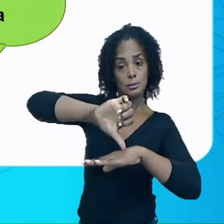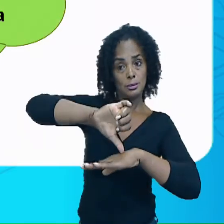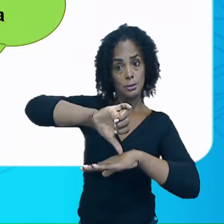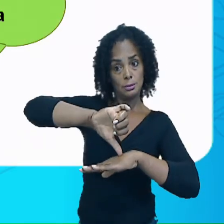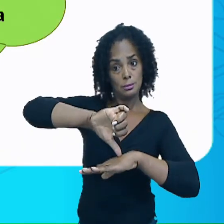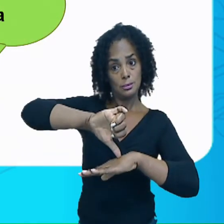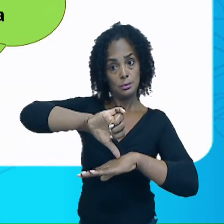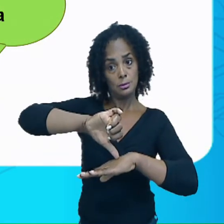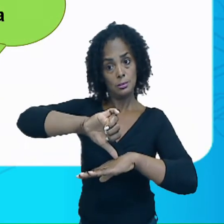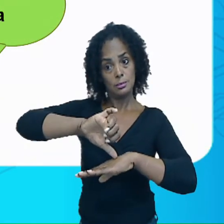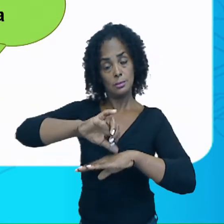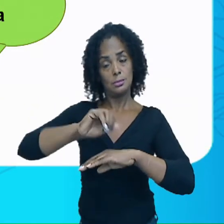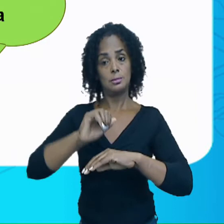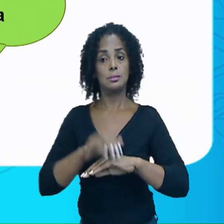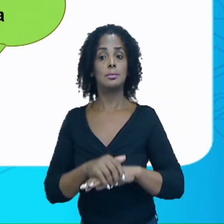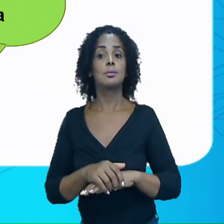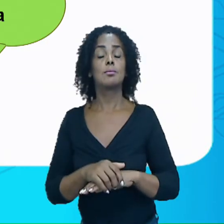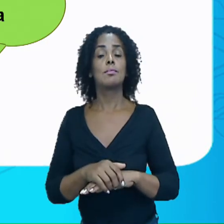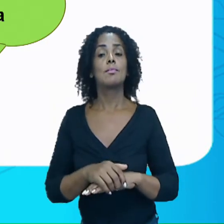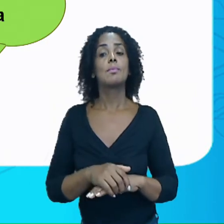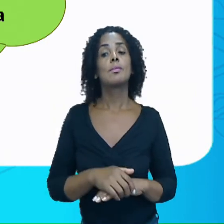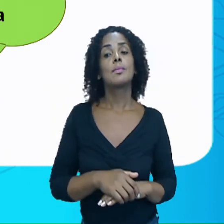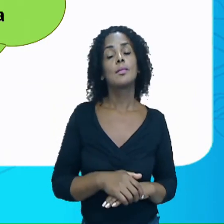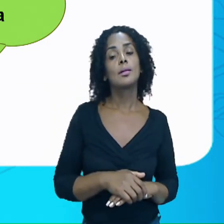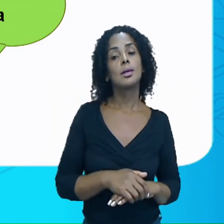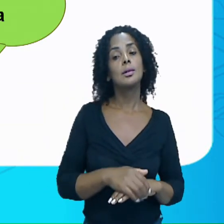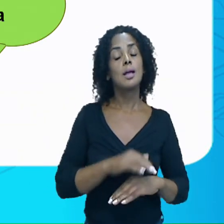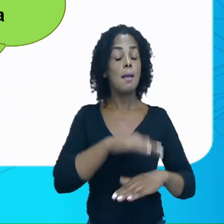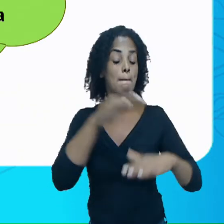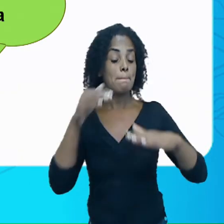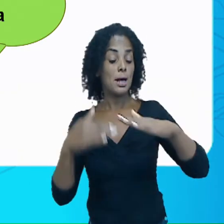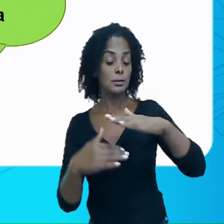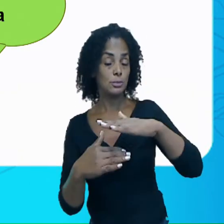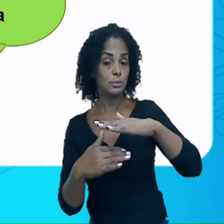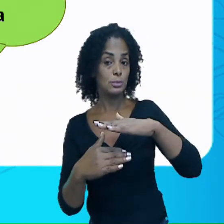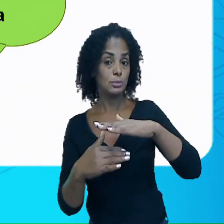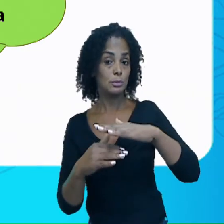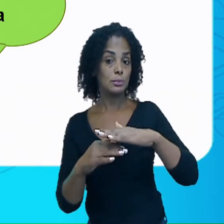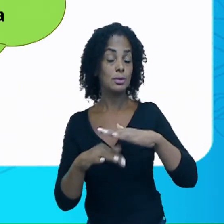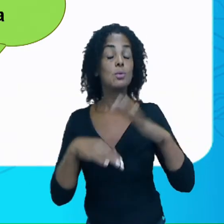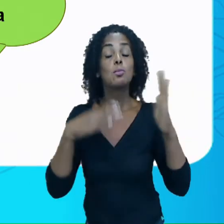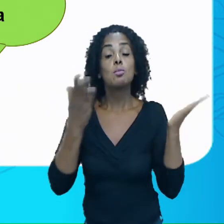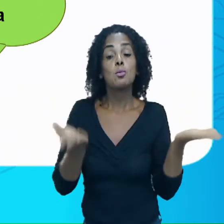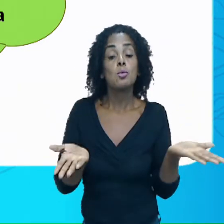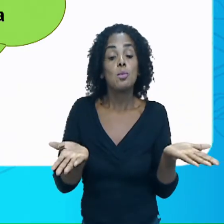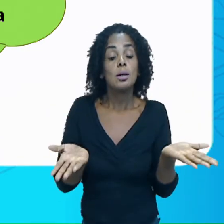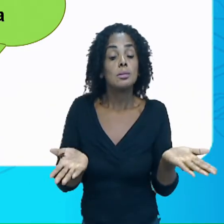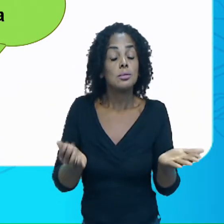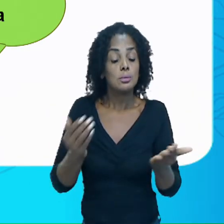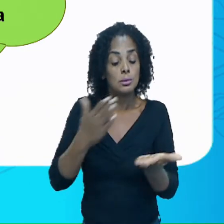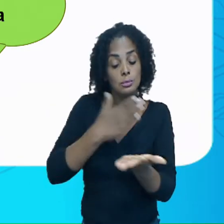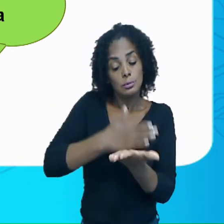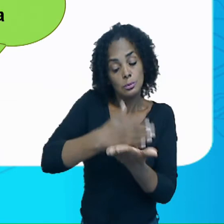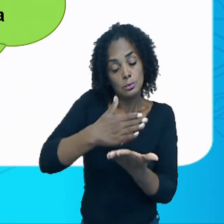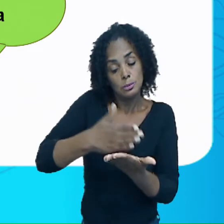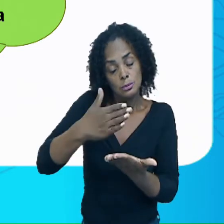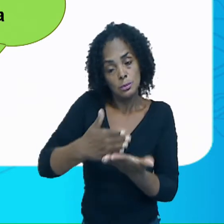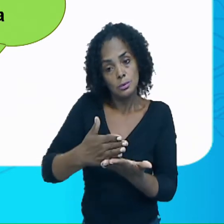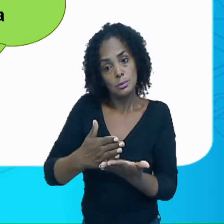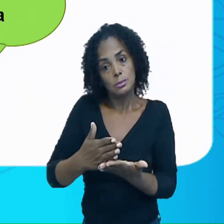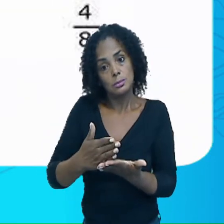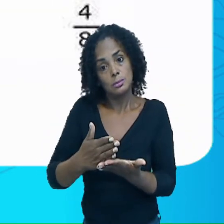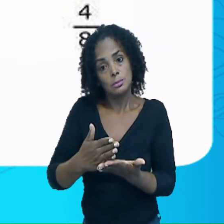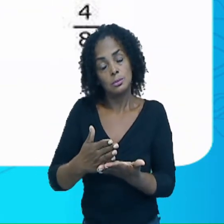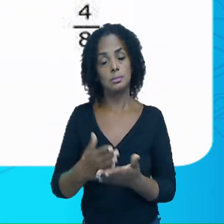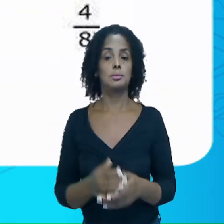é a parte que está representada colorida, e a parte de baixo é em quantas partes eu dividi o meu desenho, o